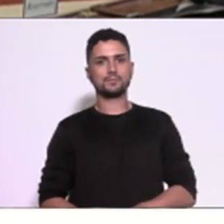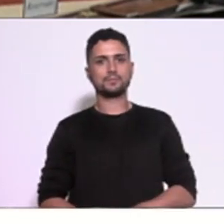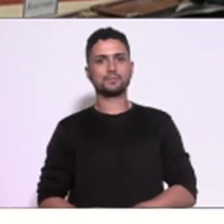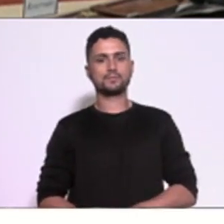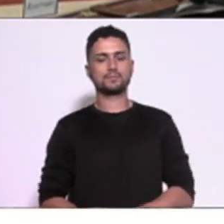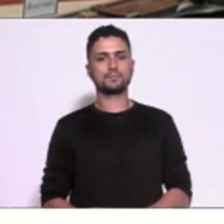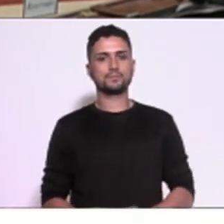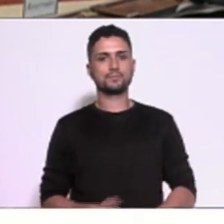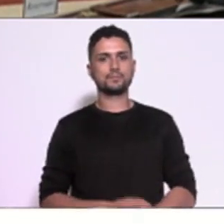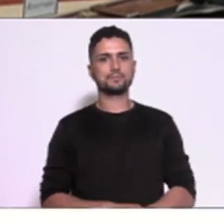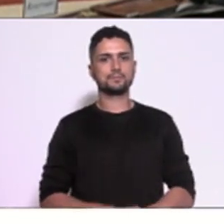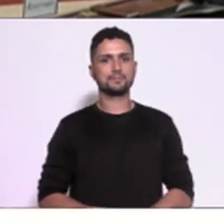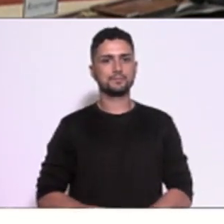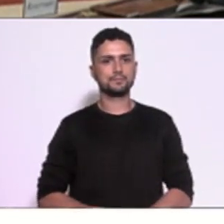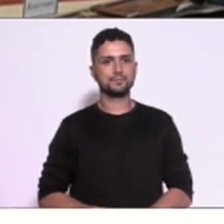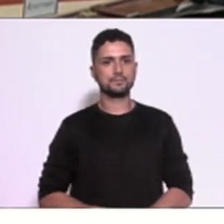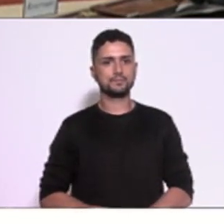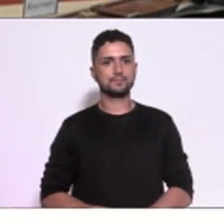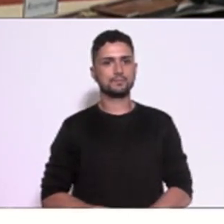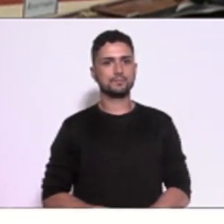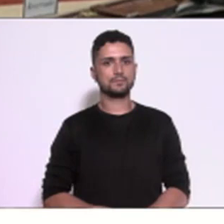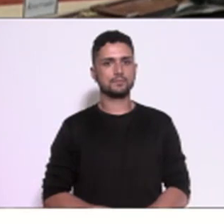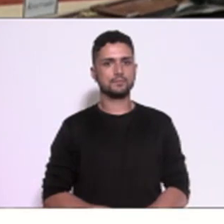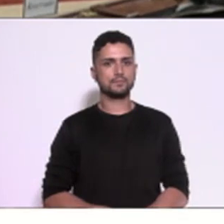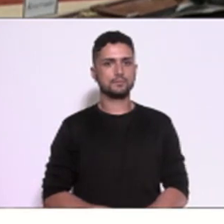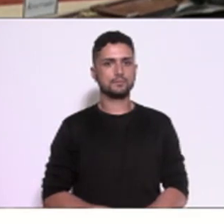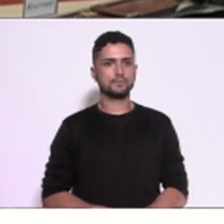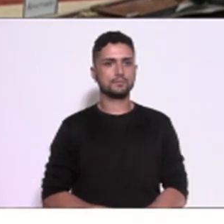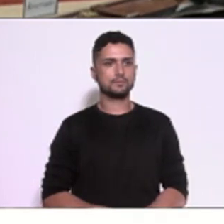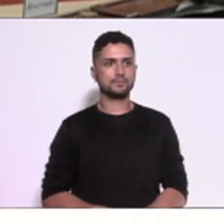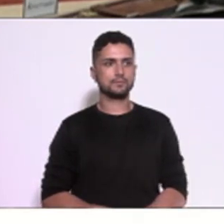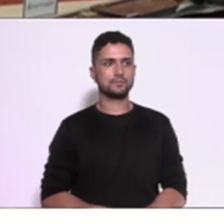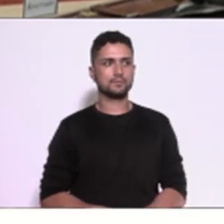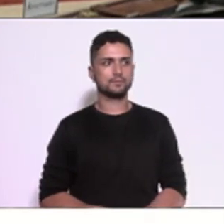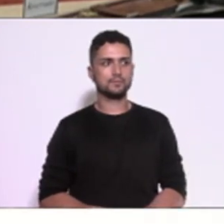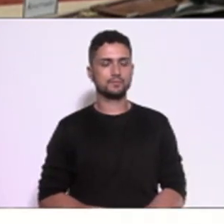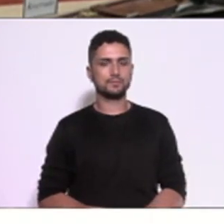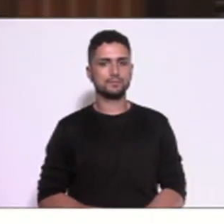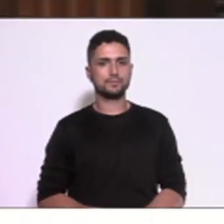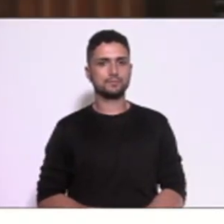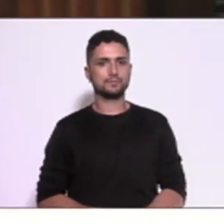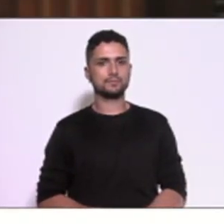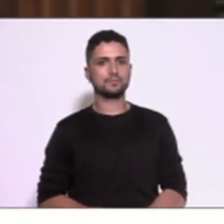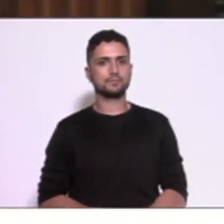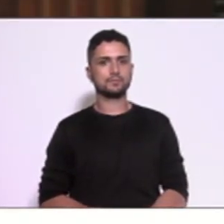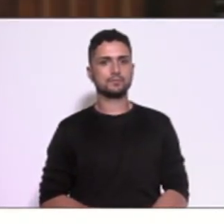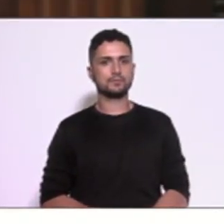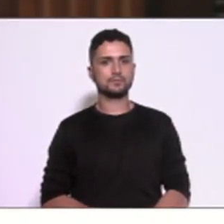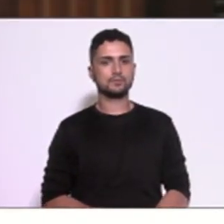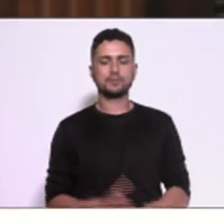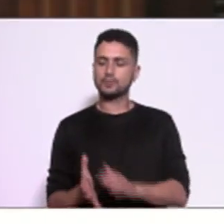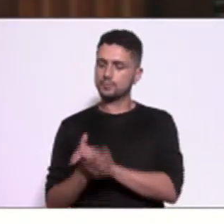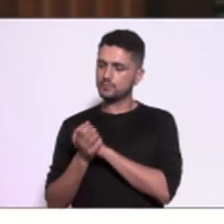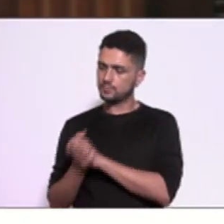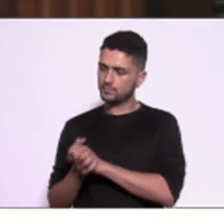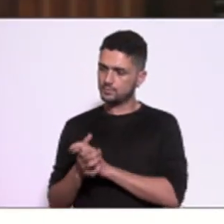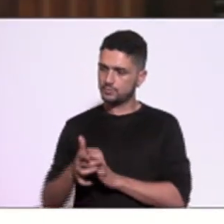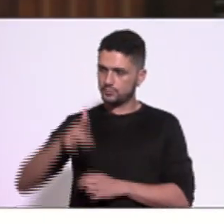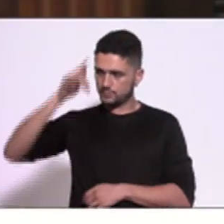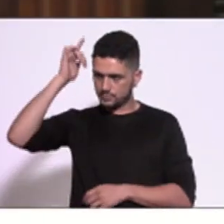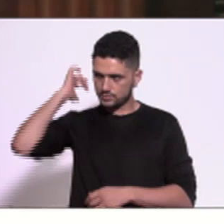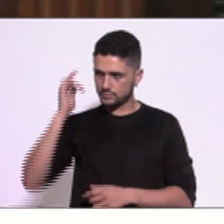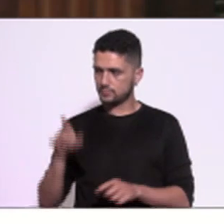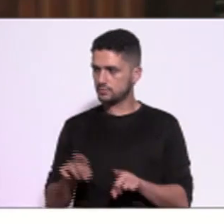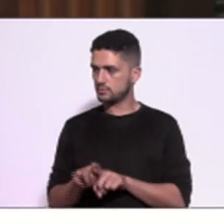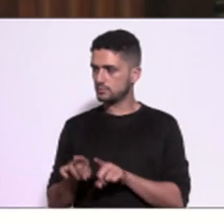quero primeiro cumprimentar o deputado Luiz Paulo. Cumprimentando o deputado Luiz Paulo, eu estendo aqui o